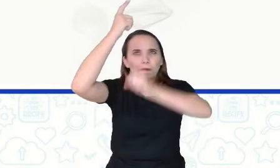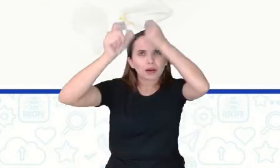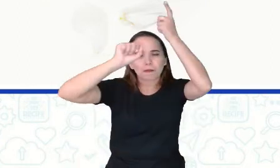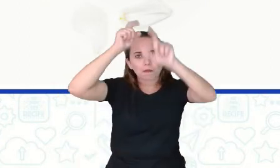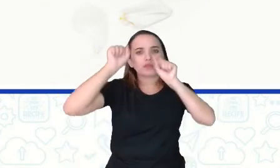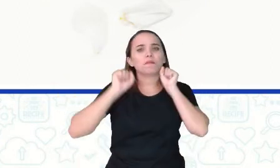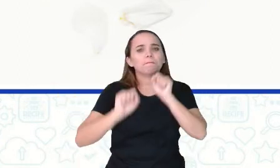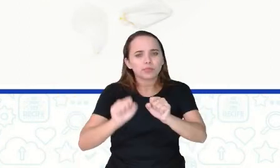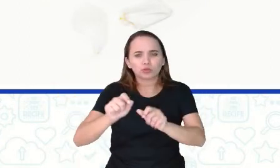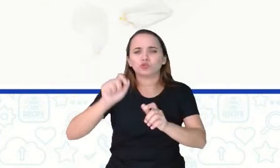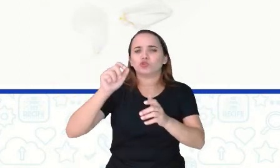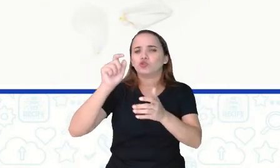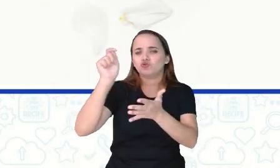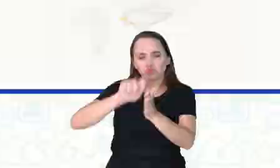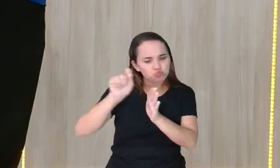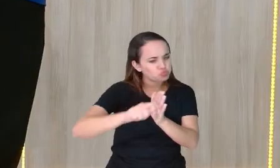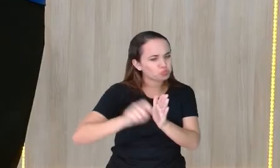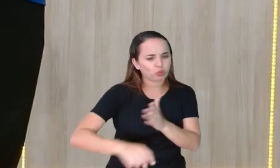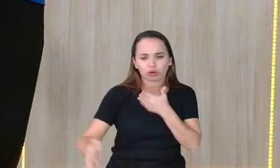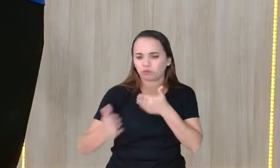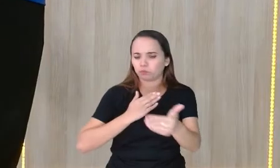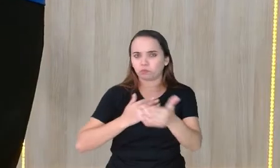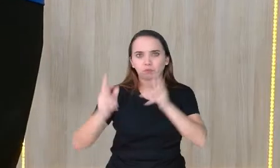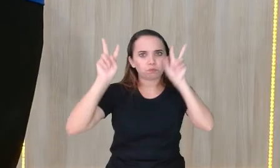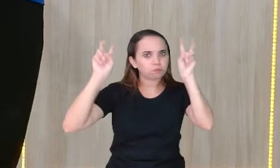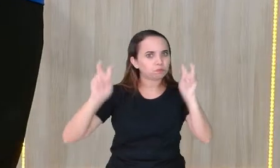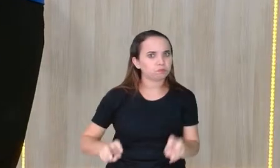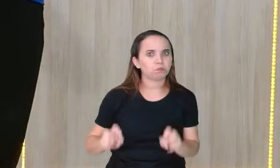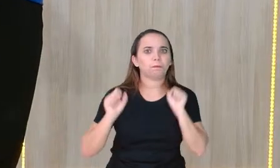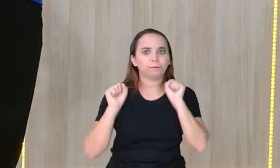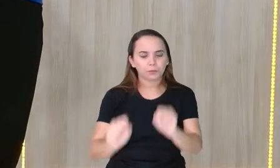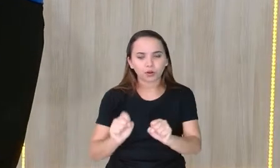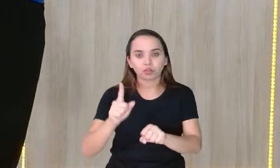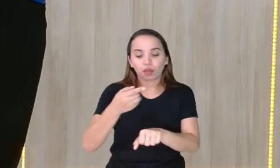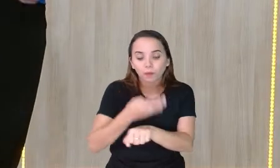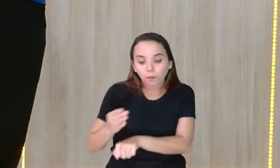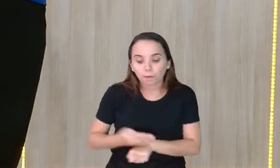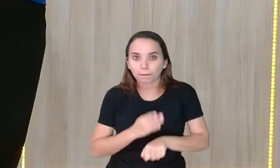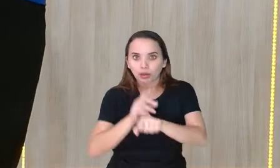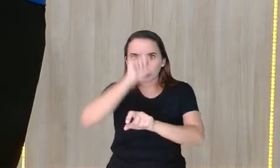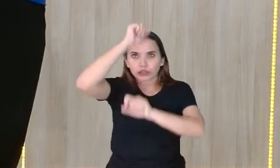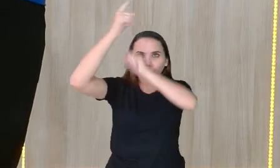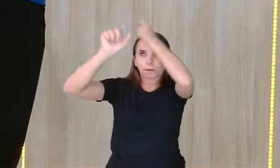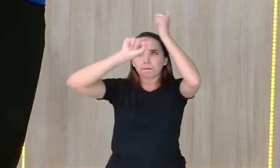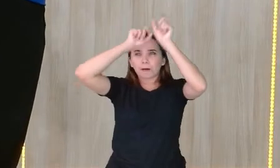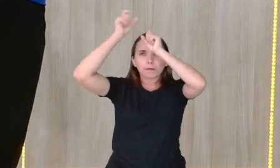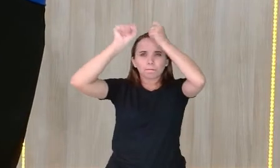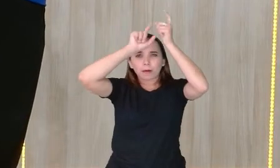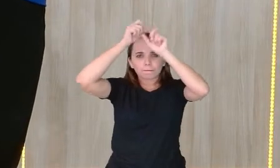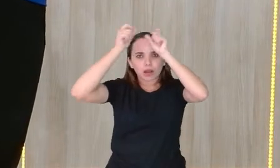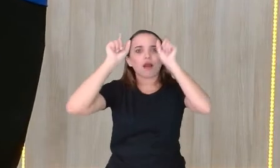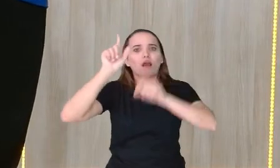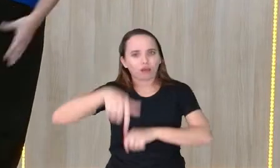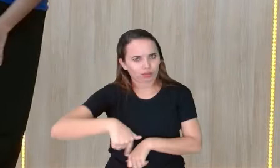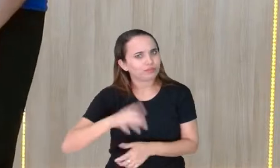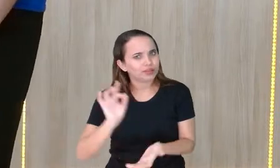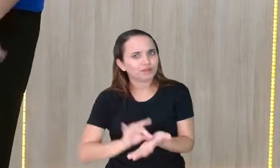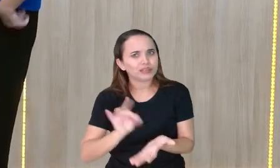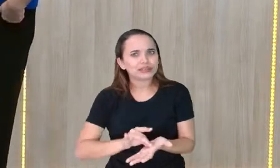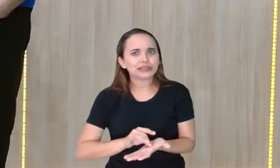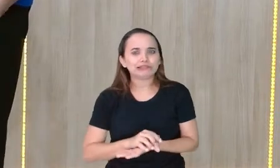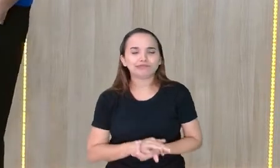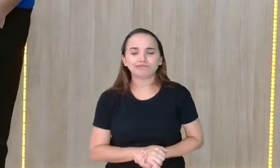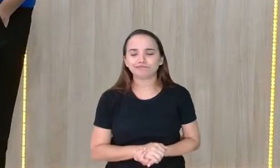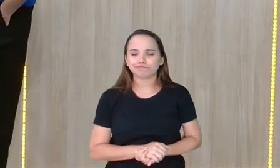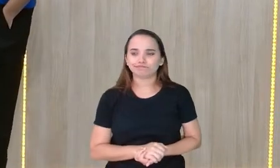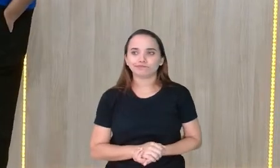escrever um miniconto sobre qualquer coisa. É um exercício de criatividade excelente, de verdade.